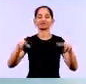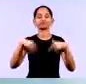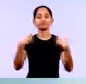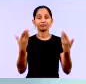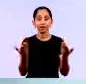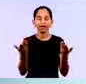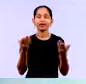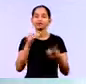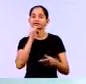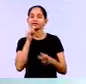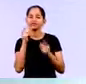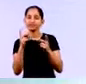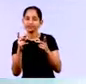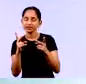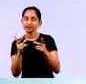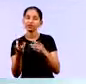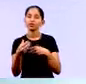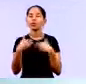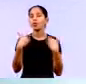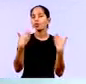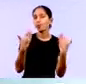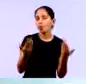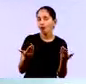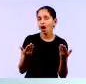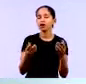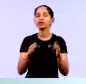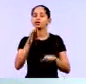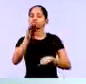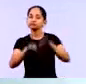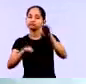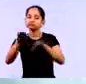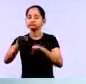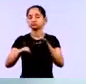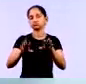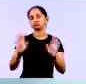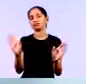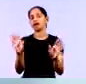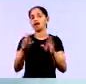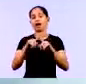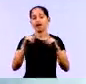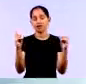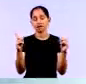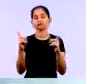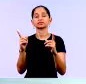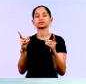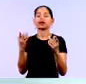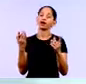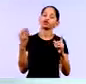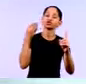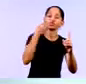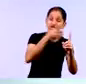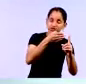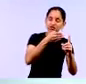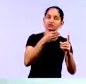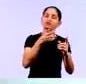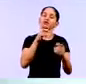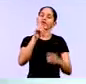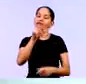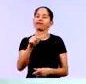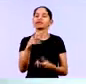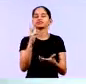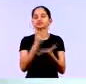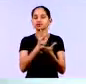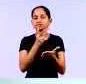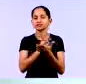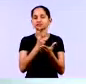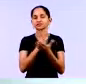de obra de vendedor, vai entrar no despesas comerciais, enfim. Mas a mão de obra direta é aquela que está aplicada